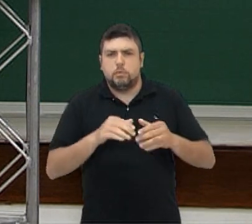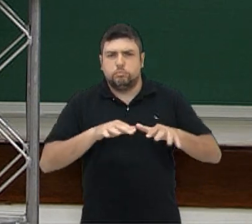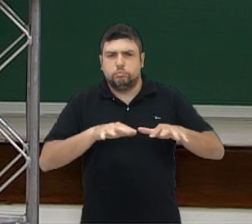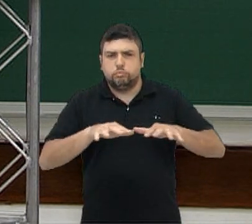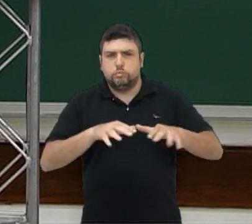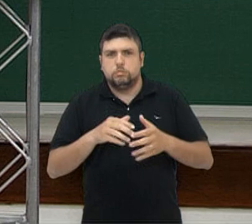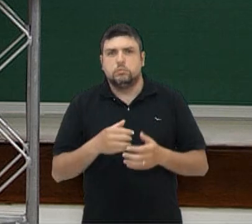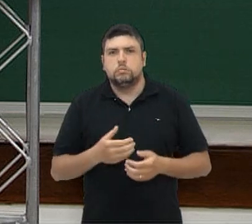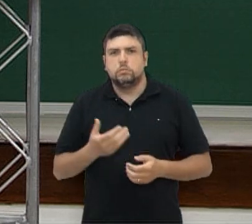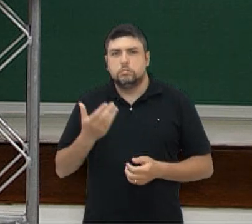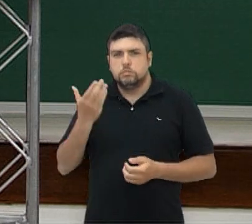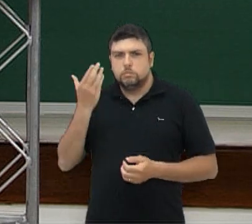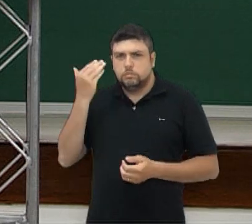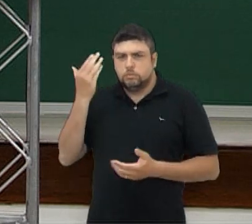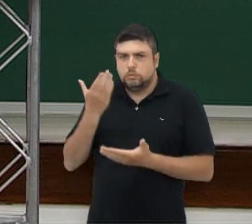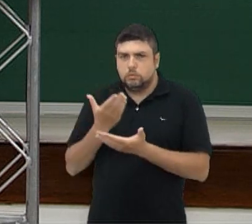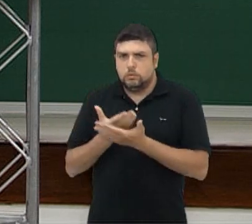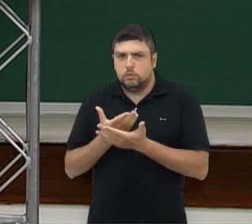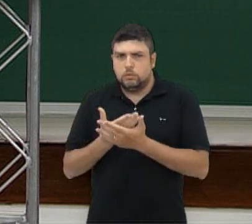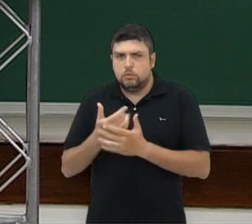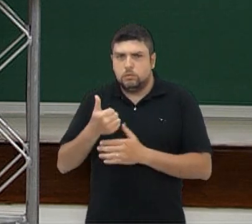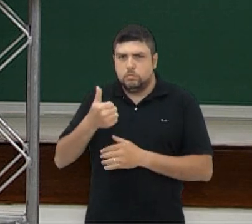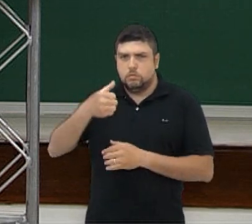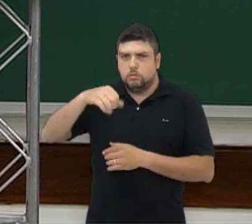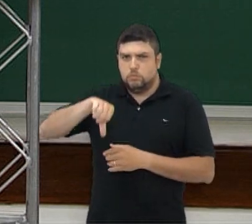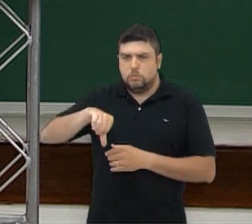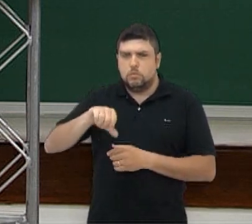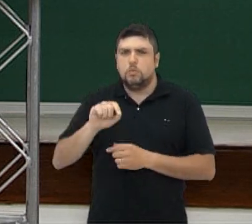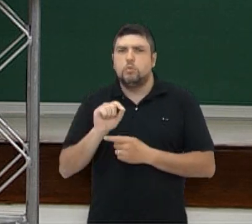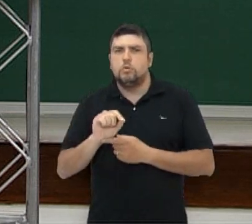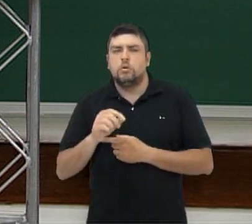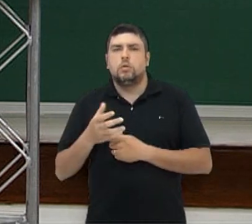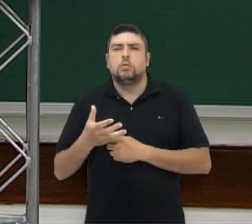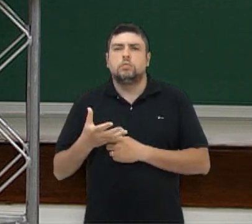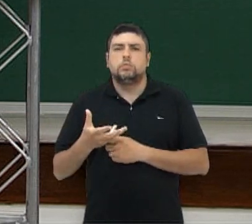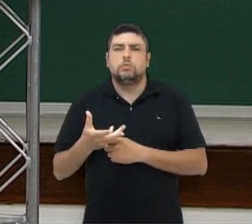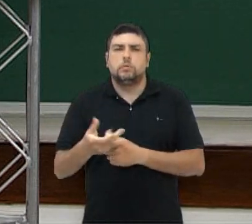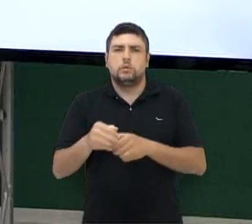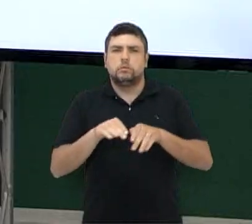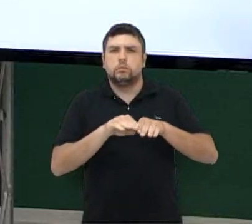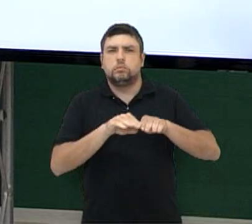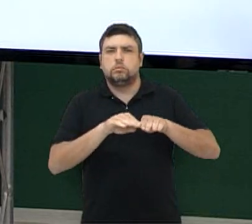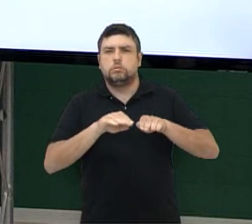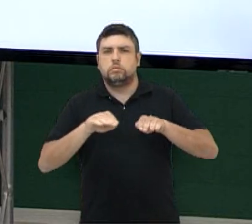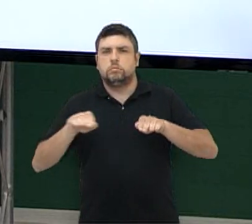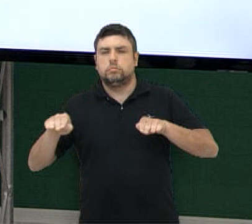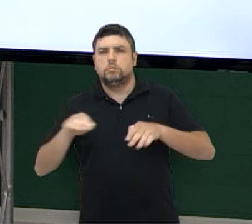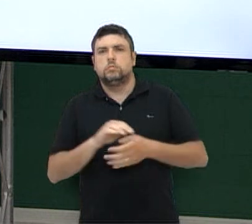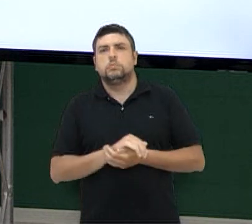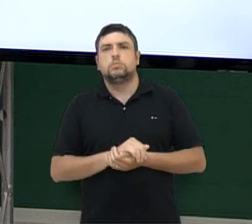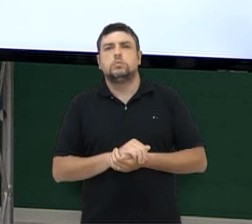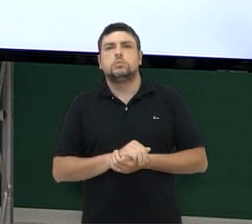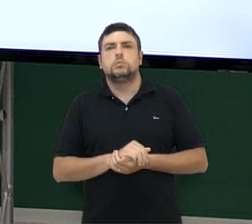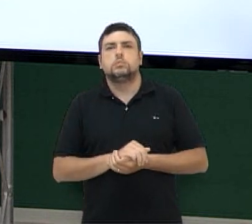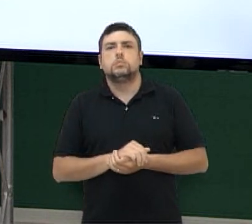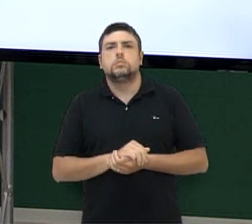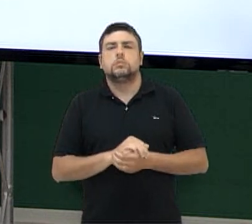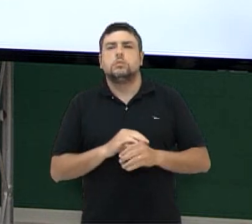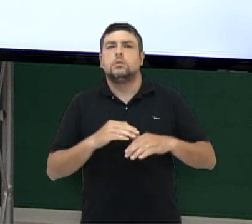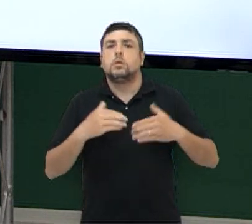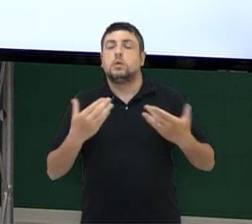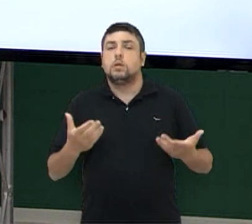19, nós tínhamos falado um pouquinho sobre velocidade e falando sobre velocidade constante. Agora nós vamos falar um pouquinho aqui quando